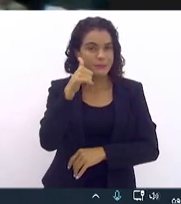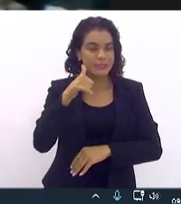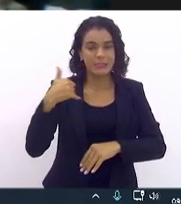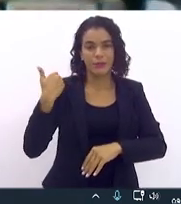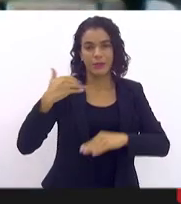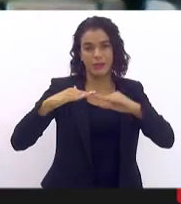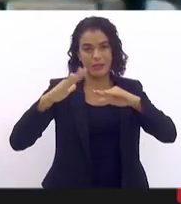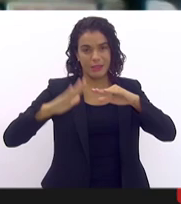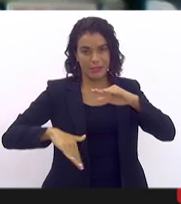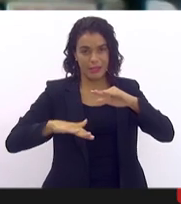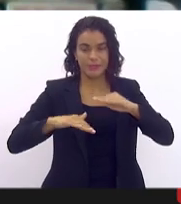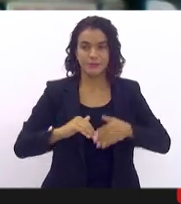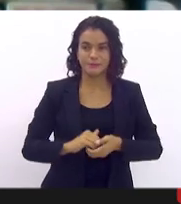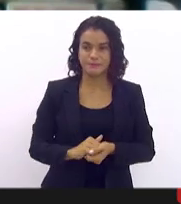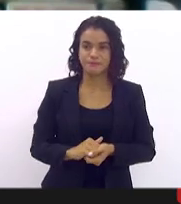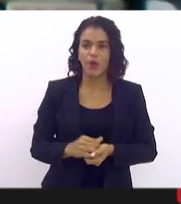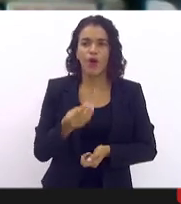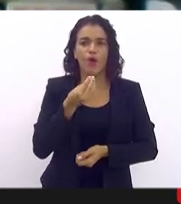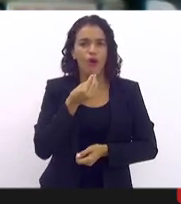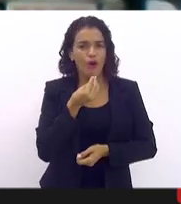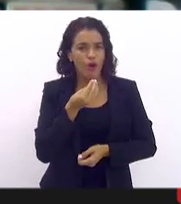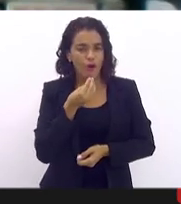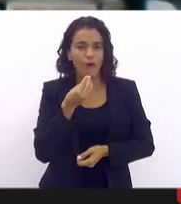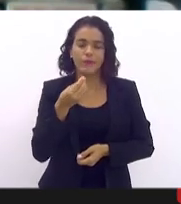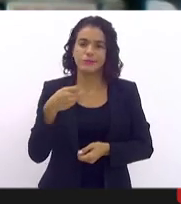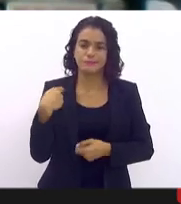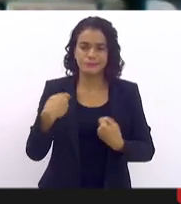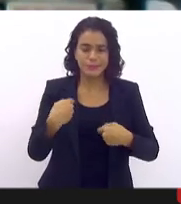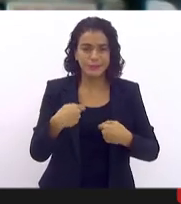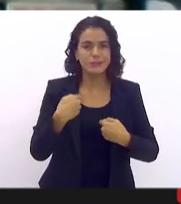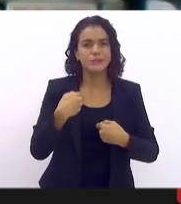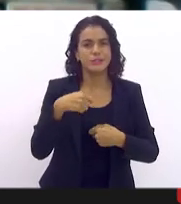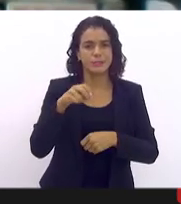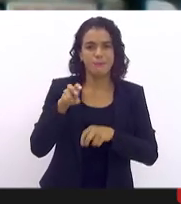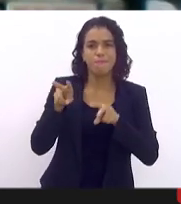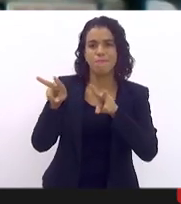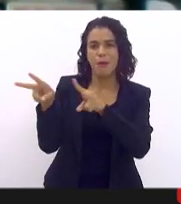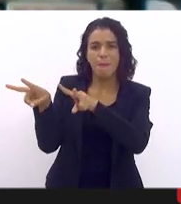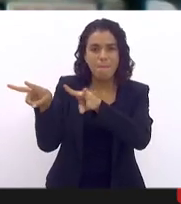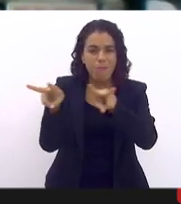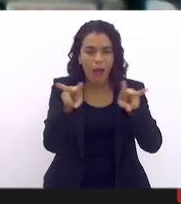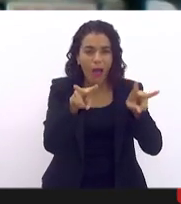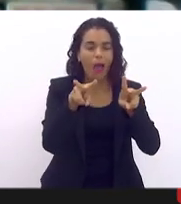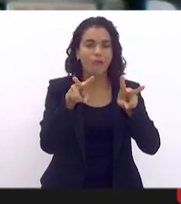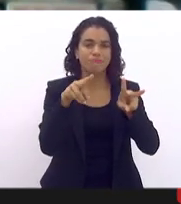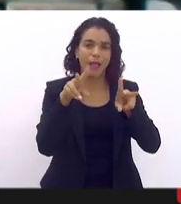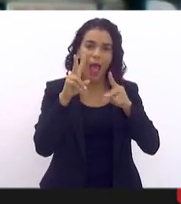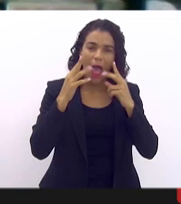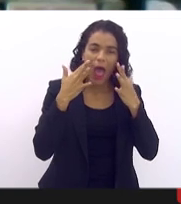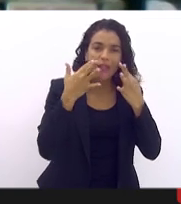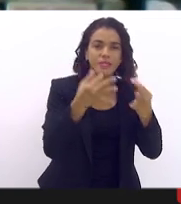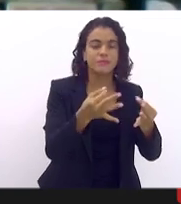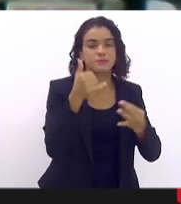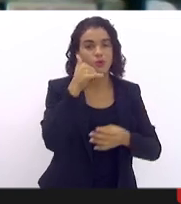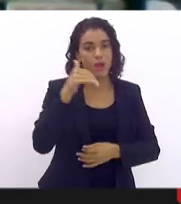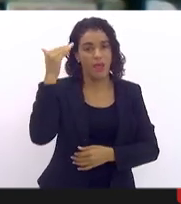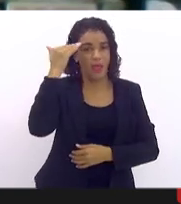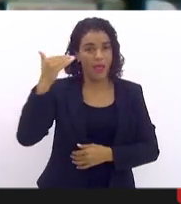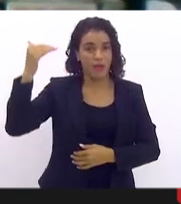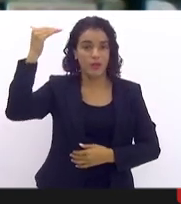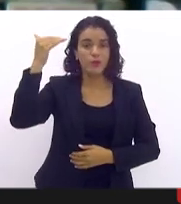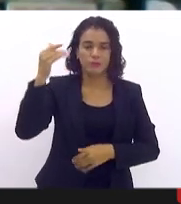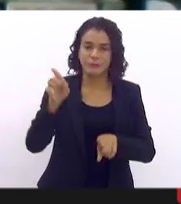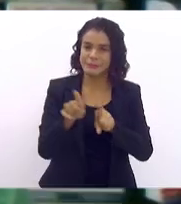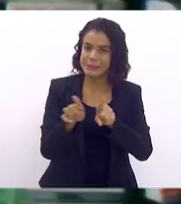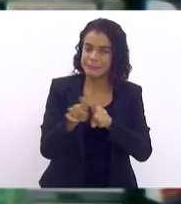menores de idade. Claro que a gente tem que olhar para as mulheres adultas, mas tem uma coisa acontecendo muito grave com meninas,